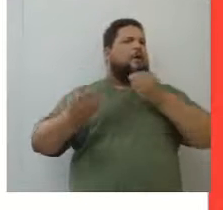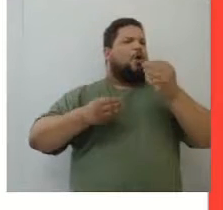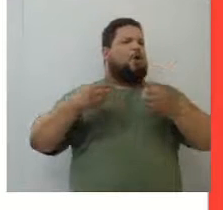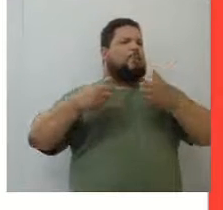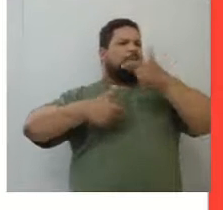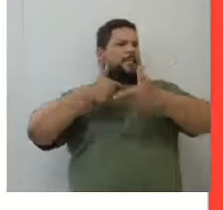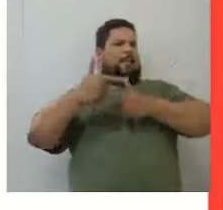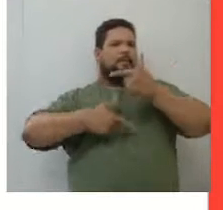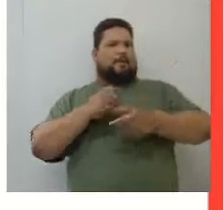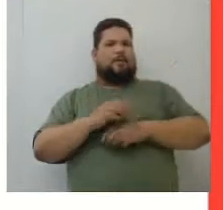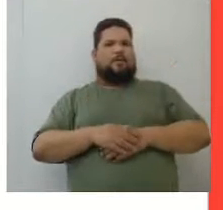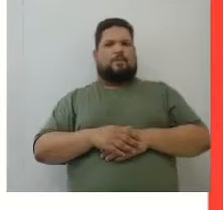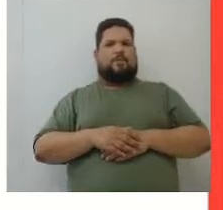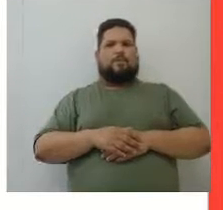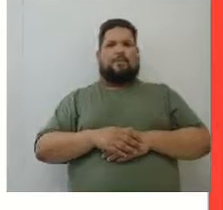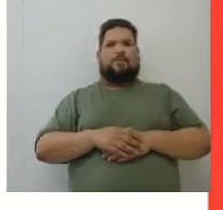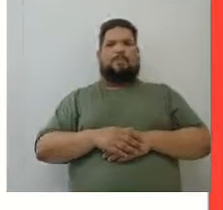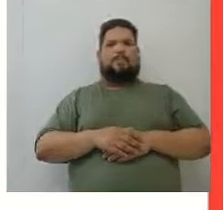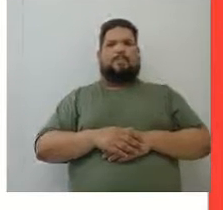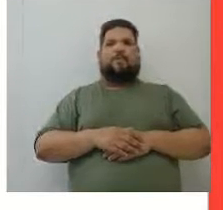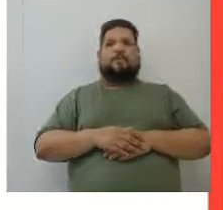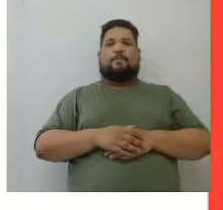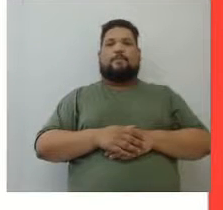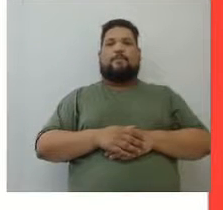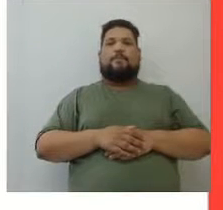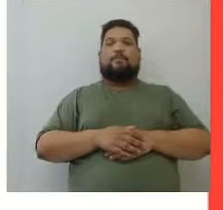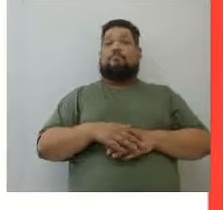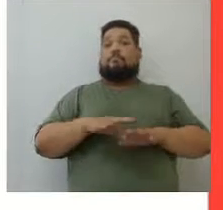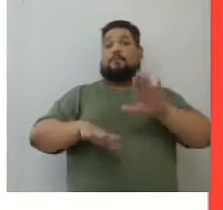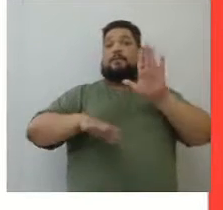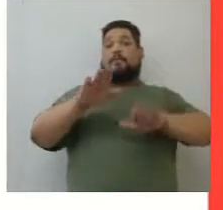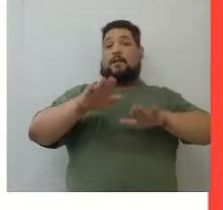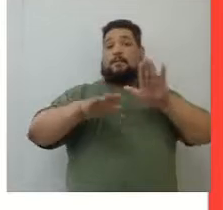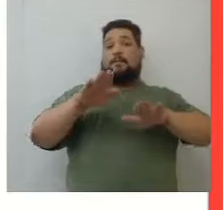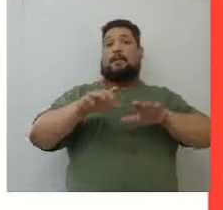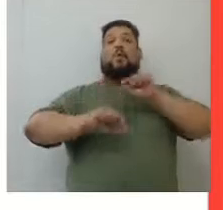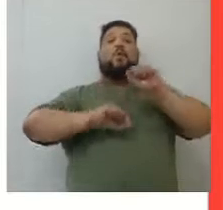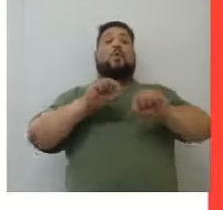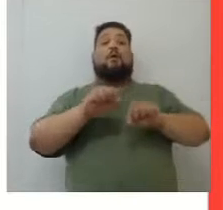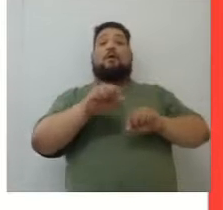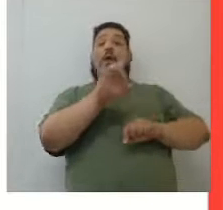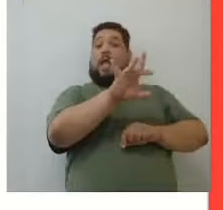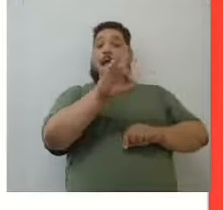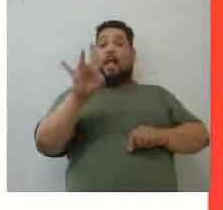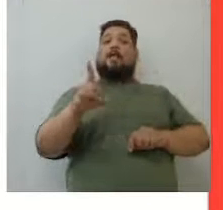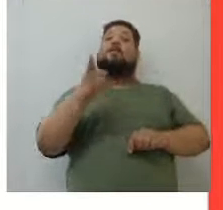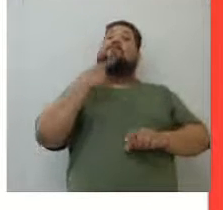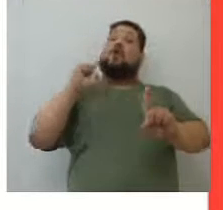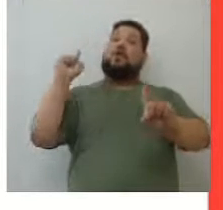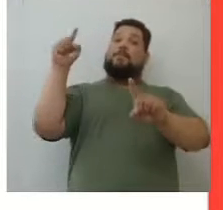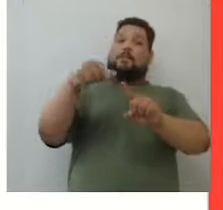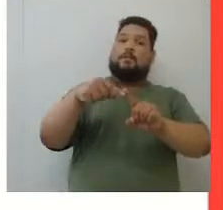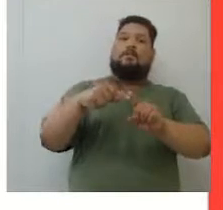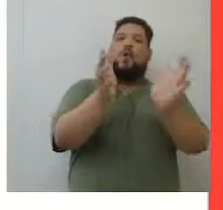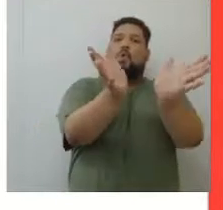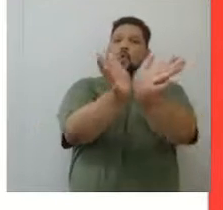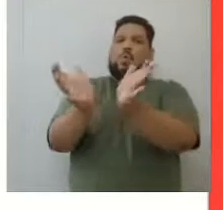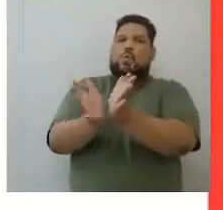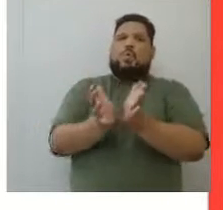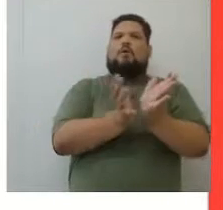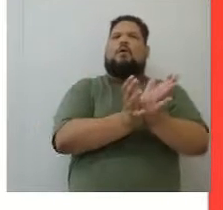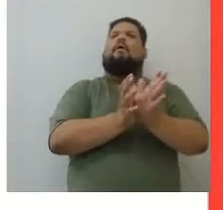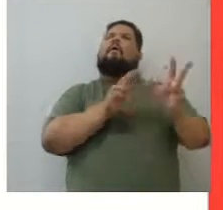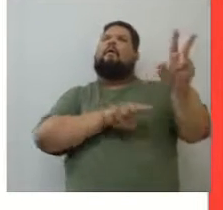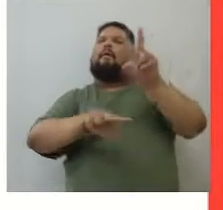Na conscientização e produção por causas, né? Então, os cyberativistas começam a